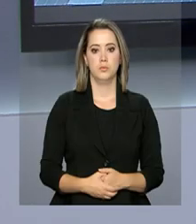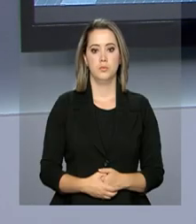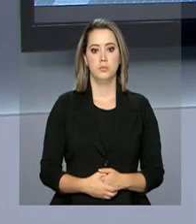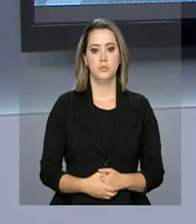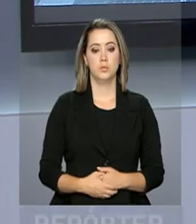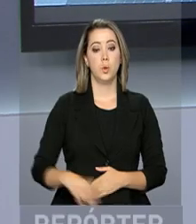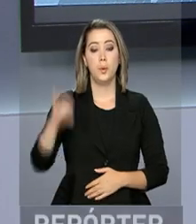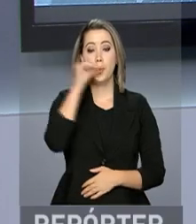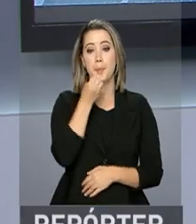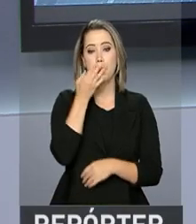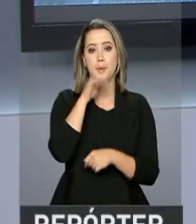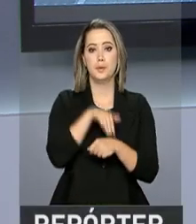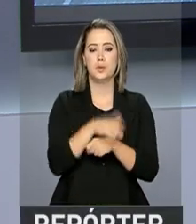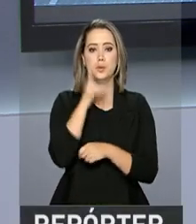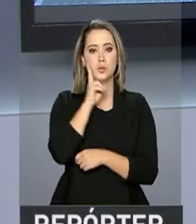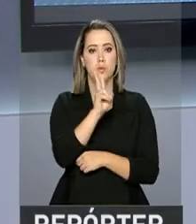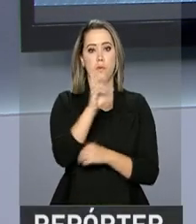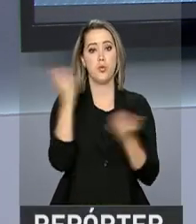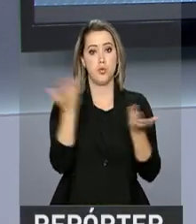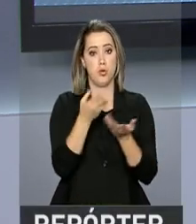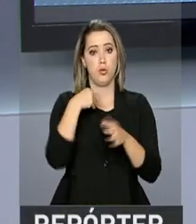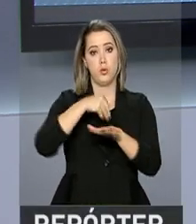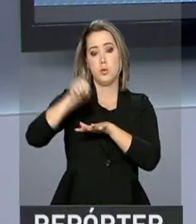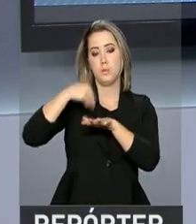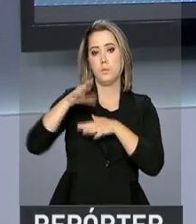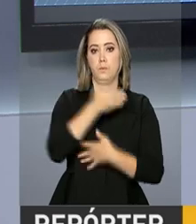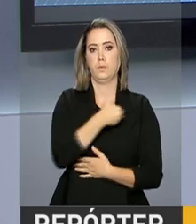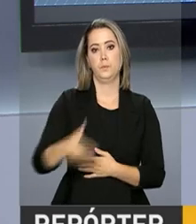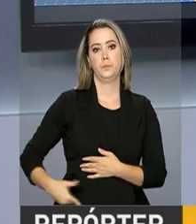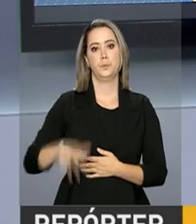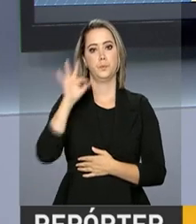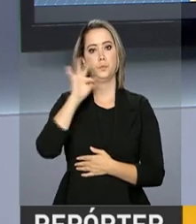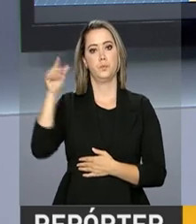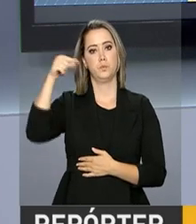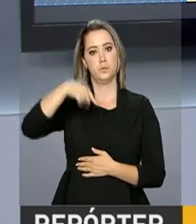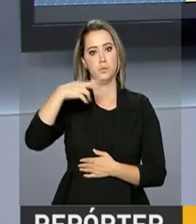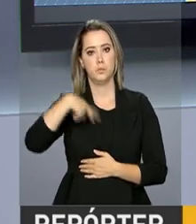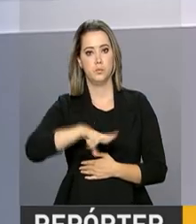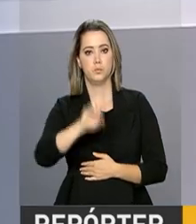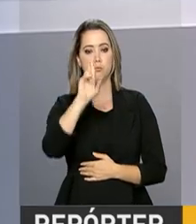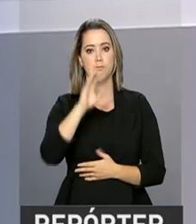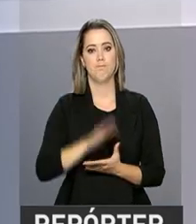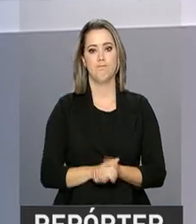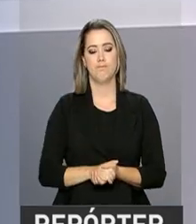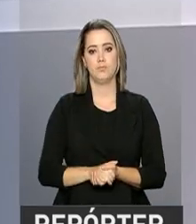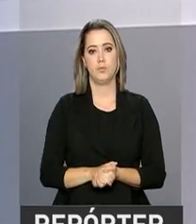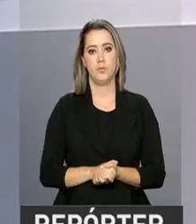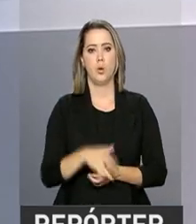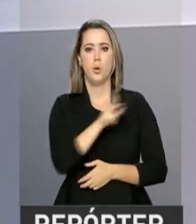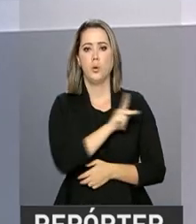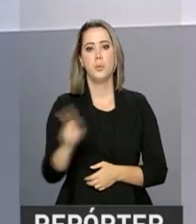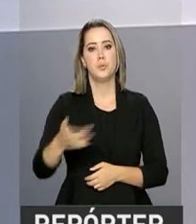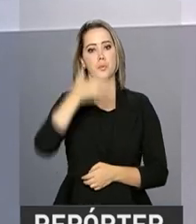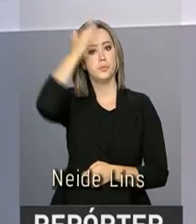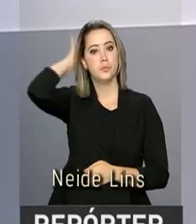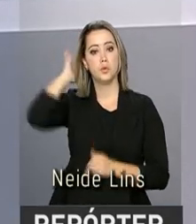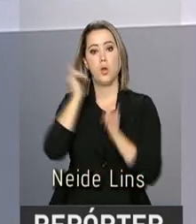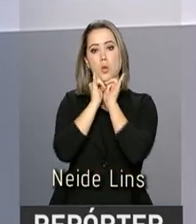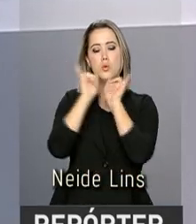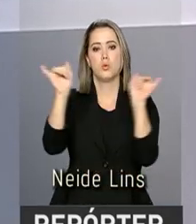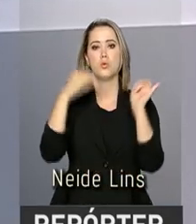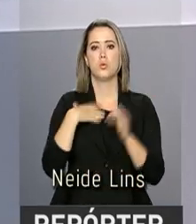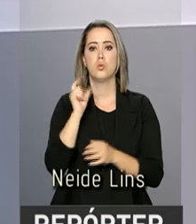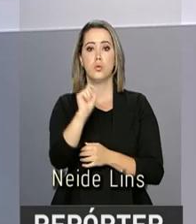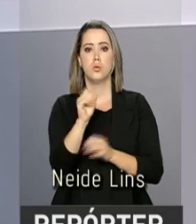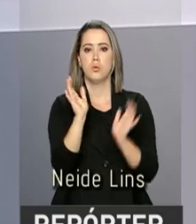Olá, boa noite. Acompanhe agora as notícias do governo federal aqui no Repórter NBR. O presidente Michel Temer divulgou